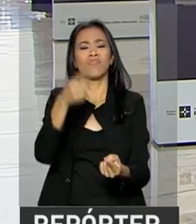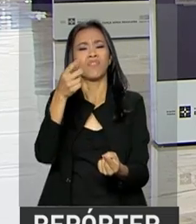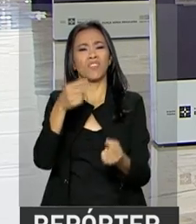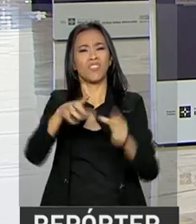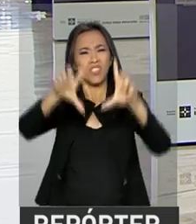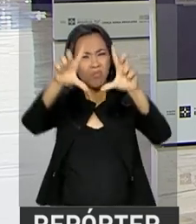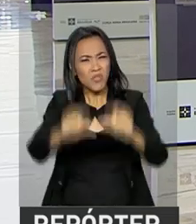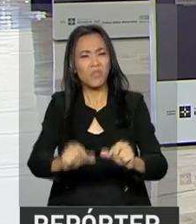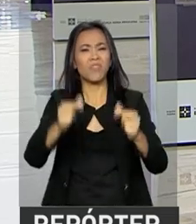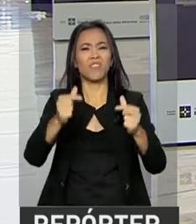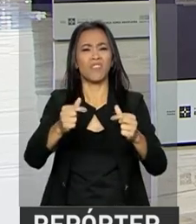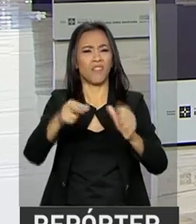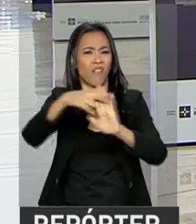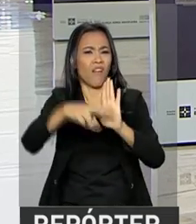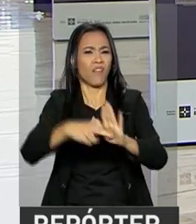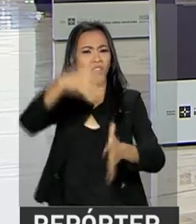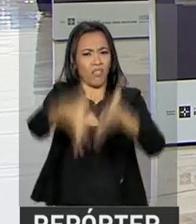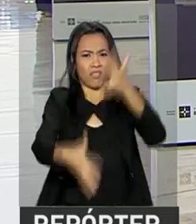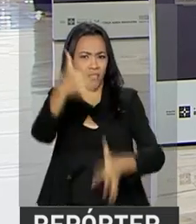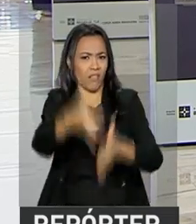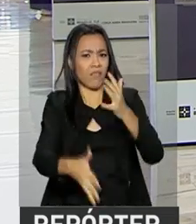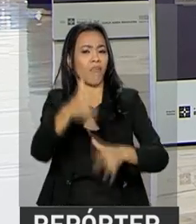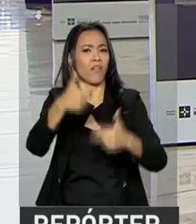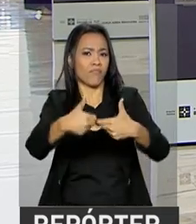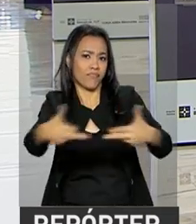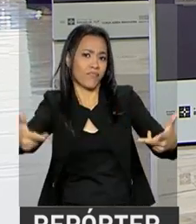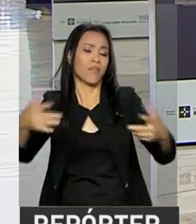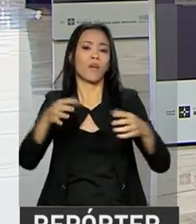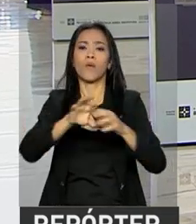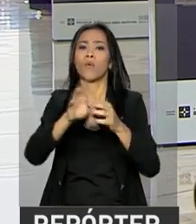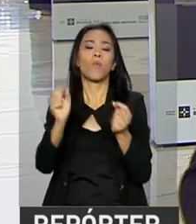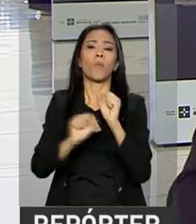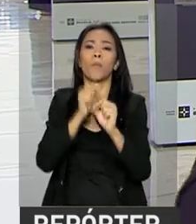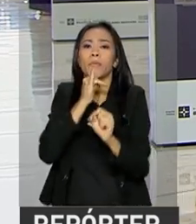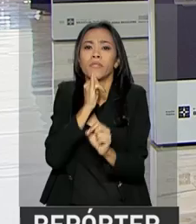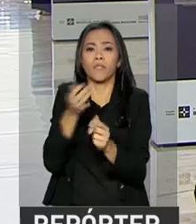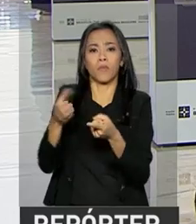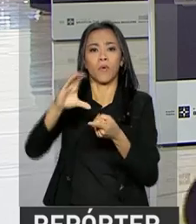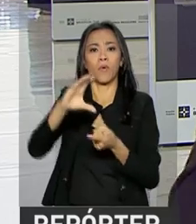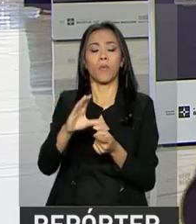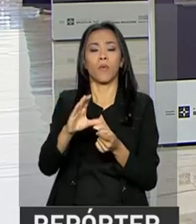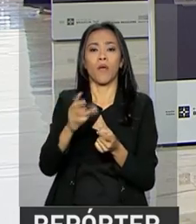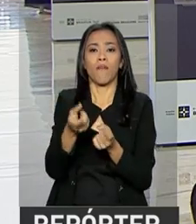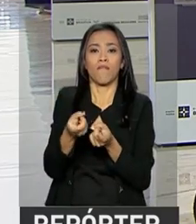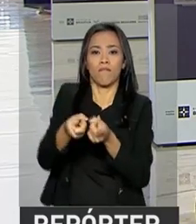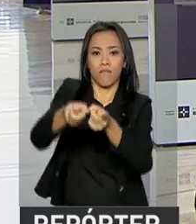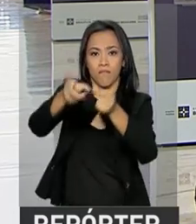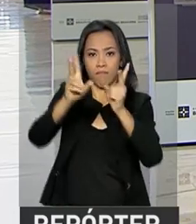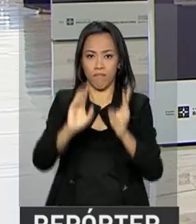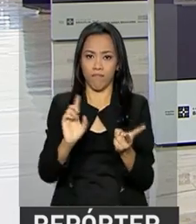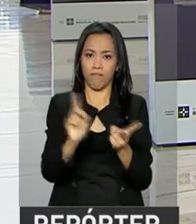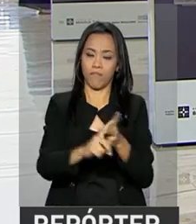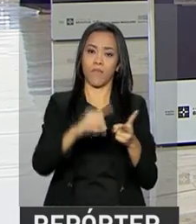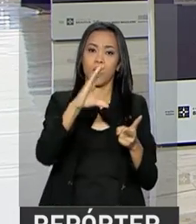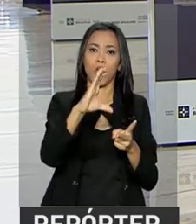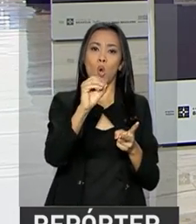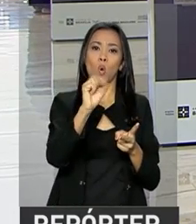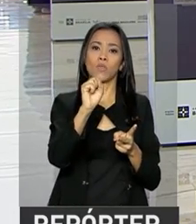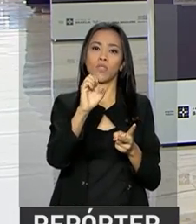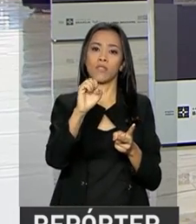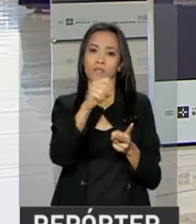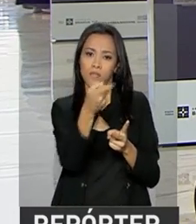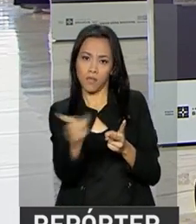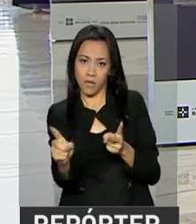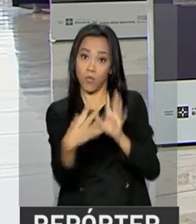as regras para operação concessões e arrendamentos no setor portuário por exemplo eh fazendo alteração ações aí nas